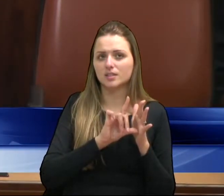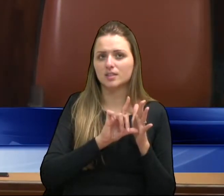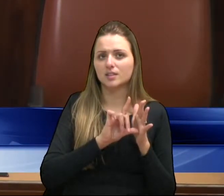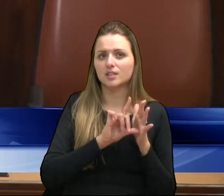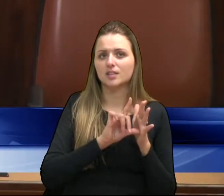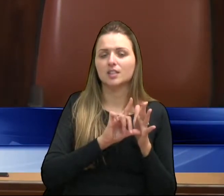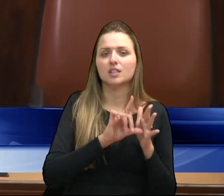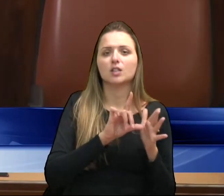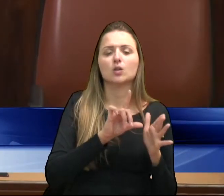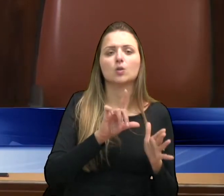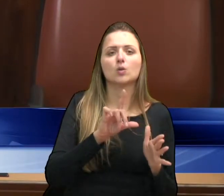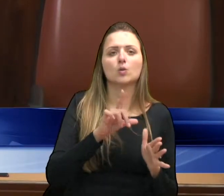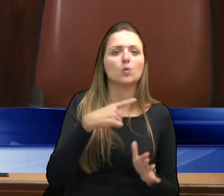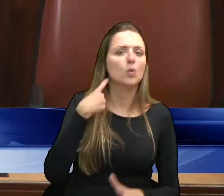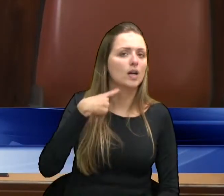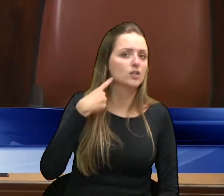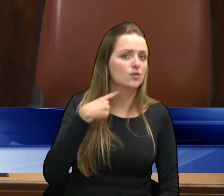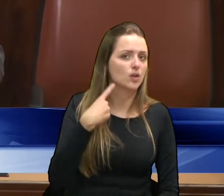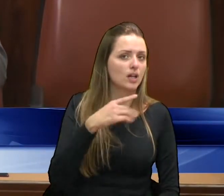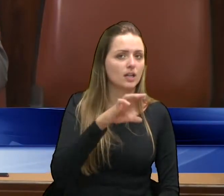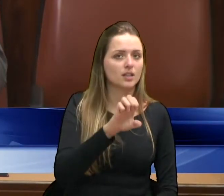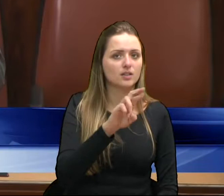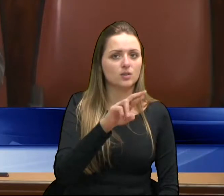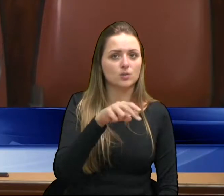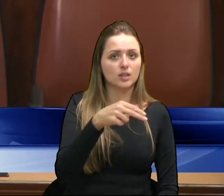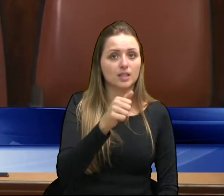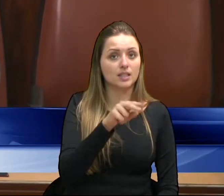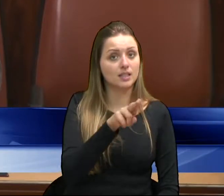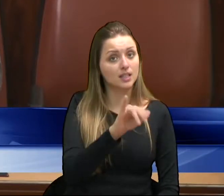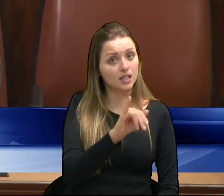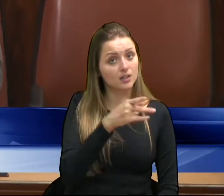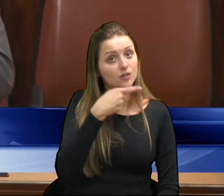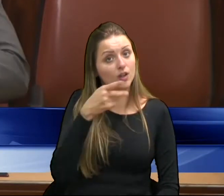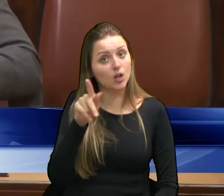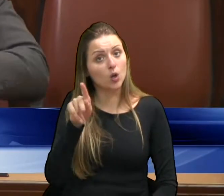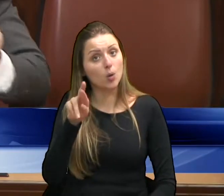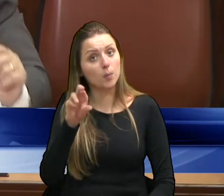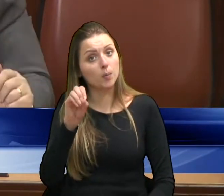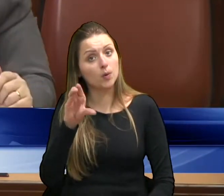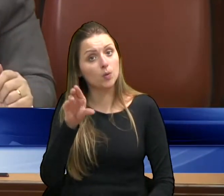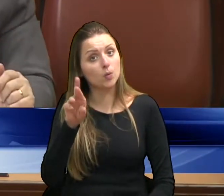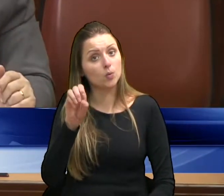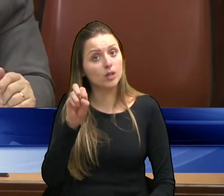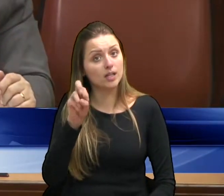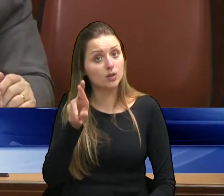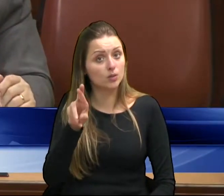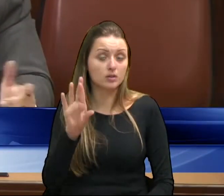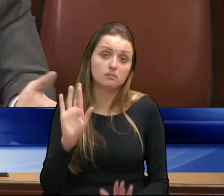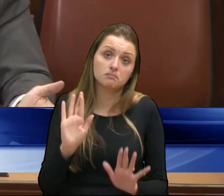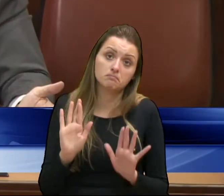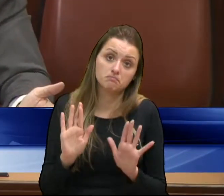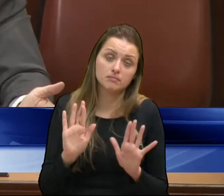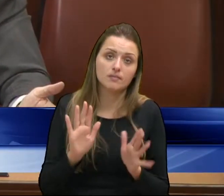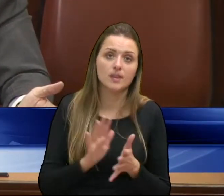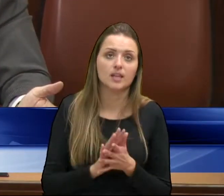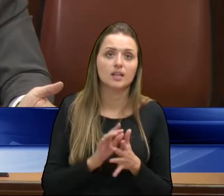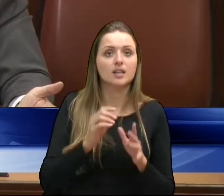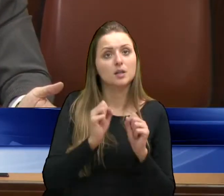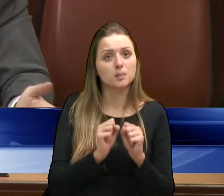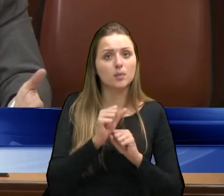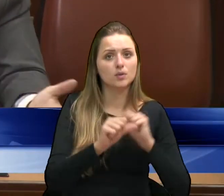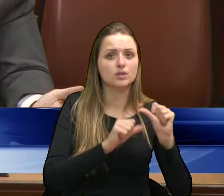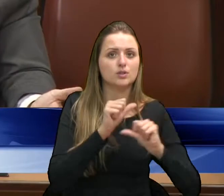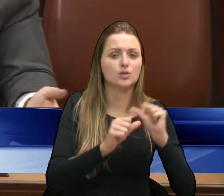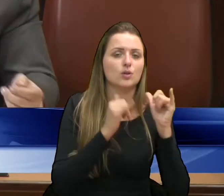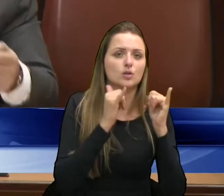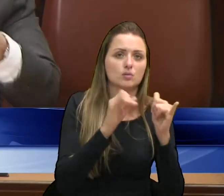doutor Hernani, ele se identificou como procurador aqui no documento, mas enfim, e que eles possam trocar de carros, se